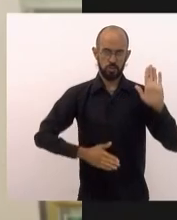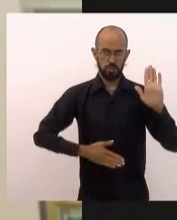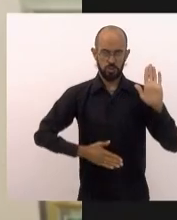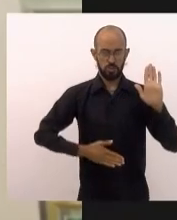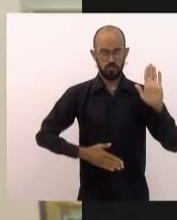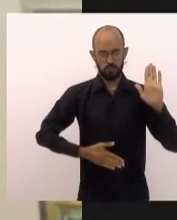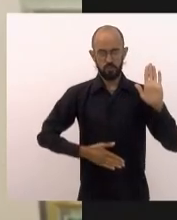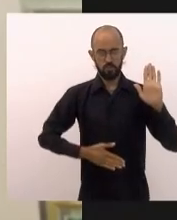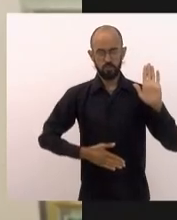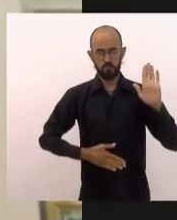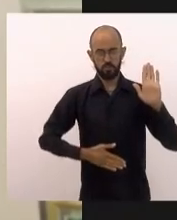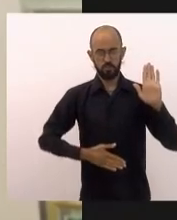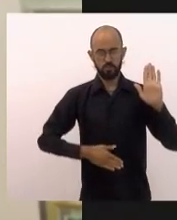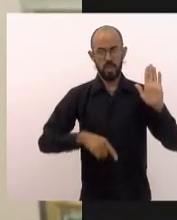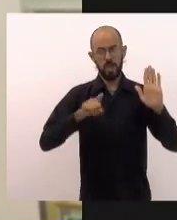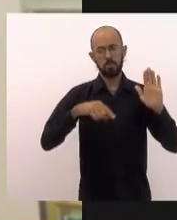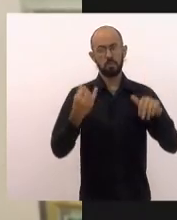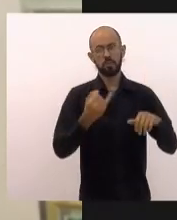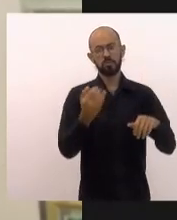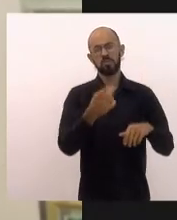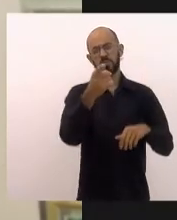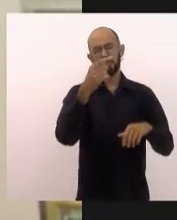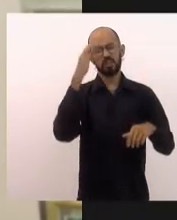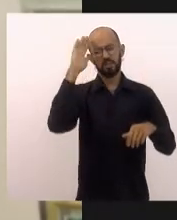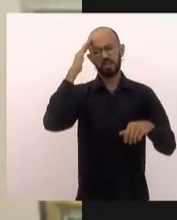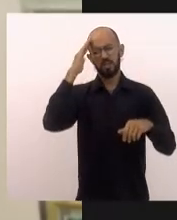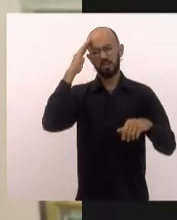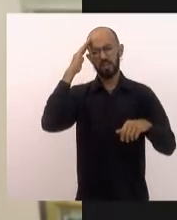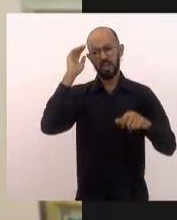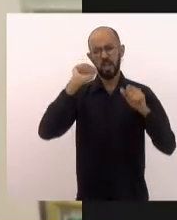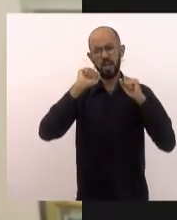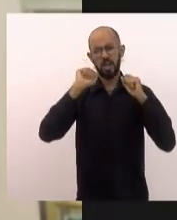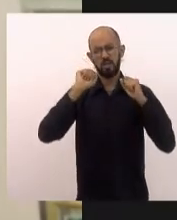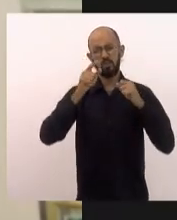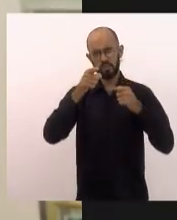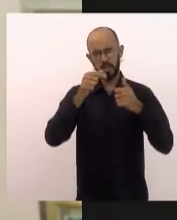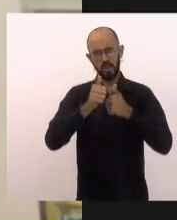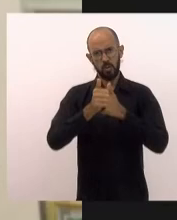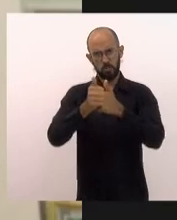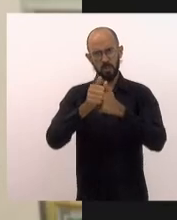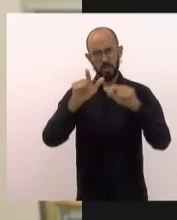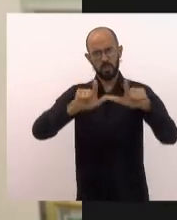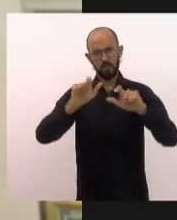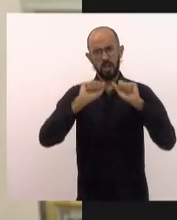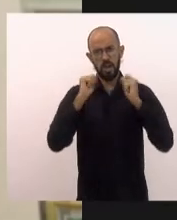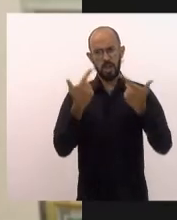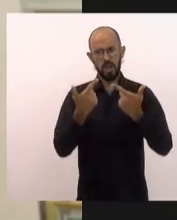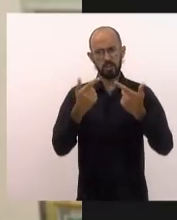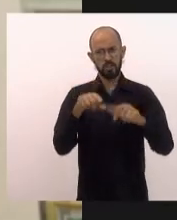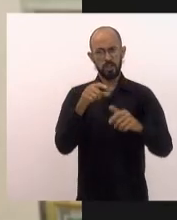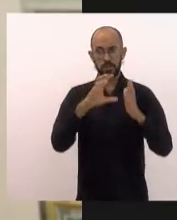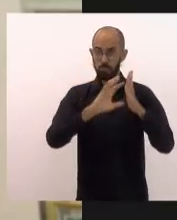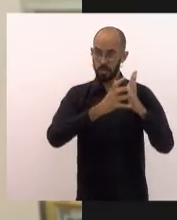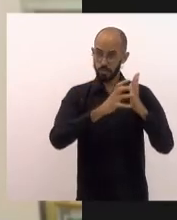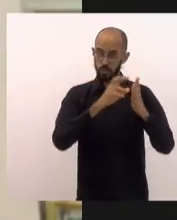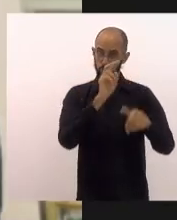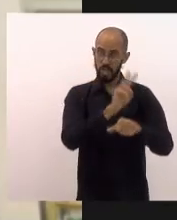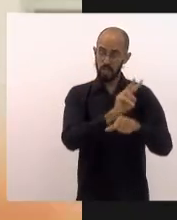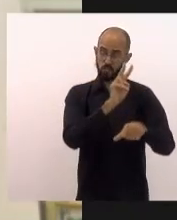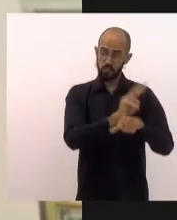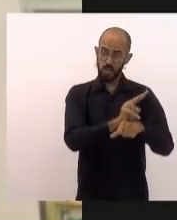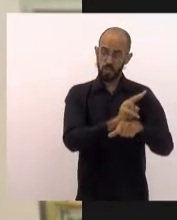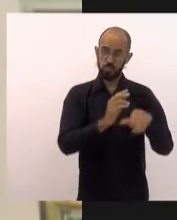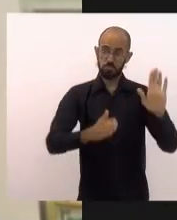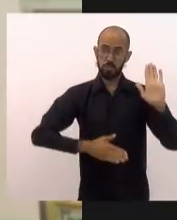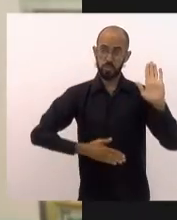Alerj entender que esse partido defende crime, esse partido defende bandido. E essa vereadora está fazendo o